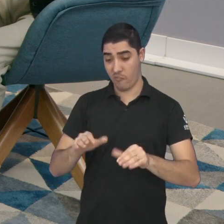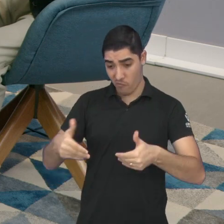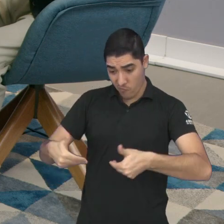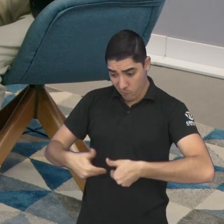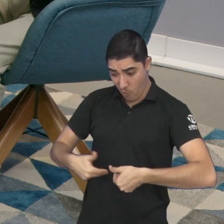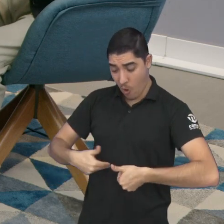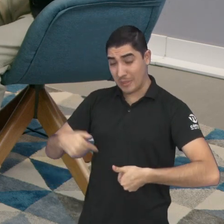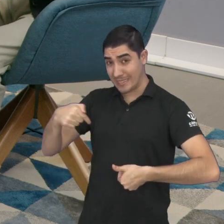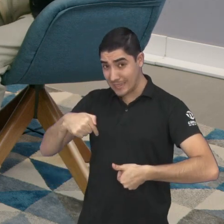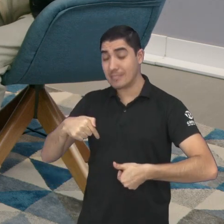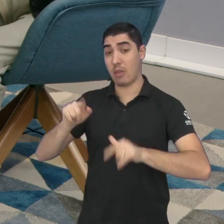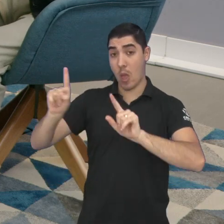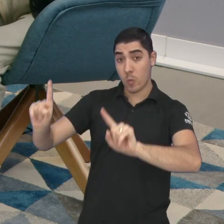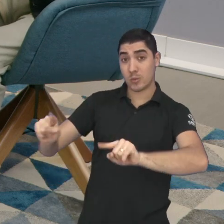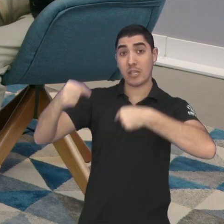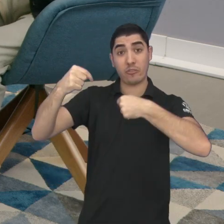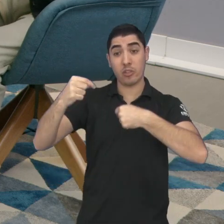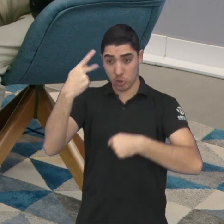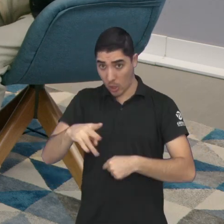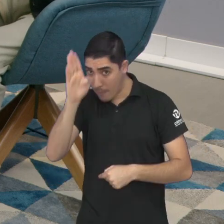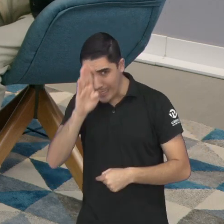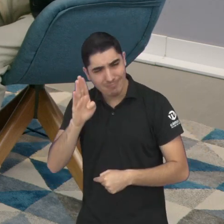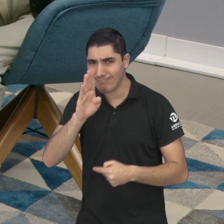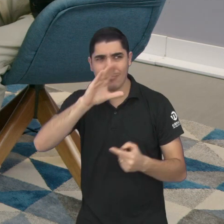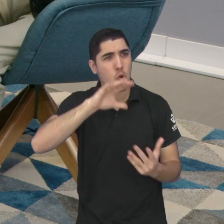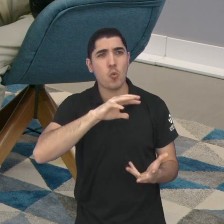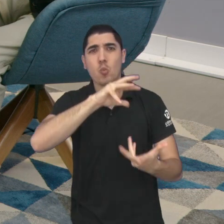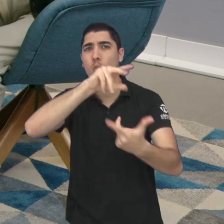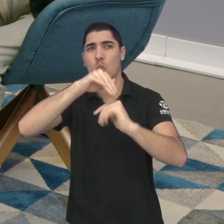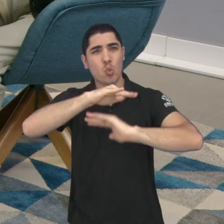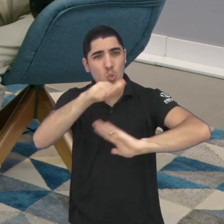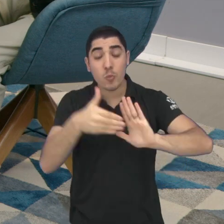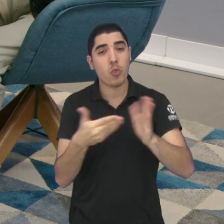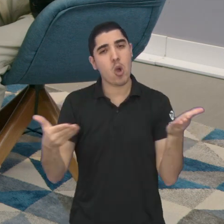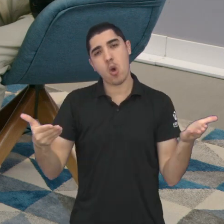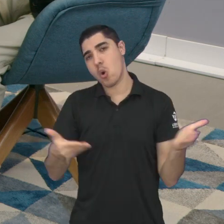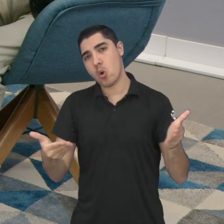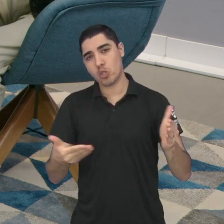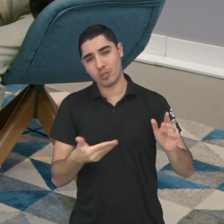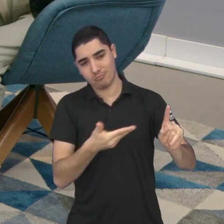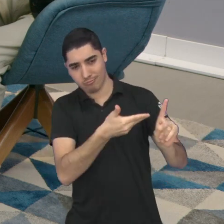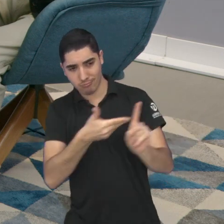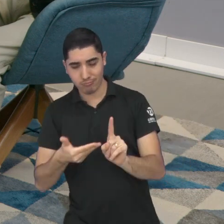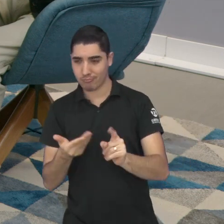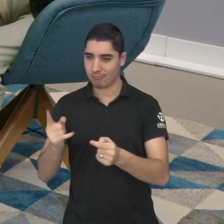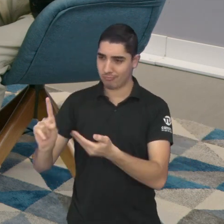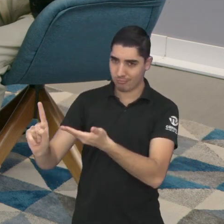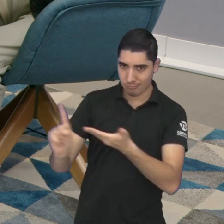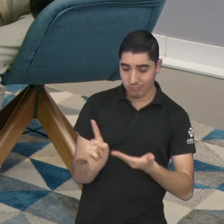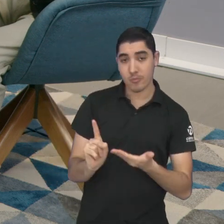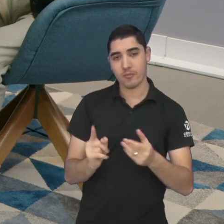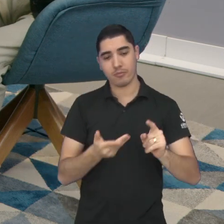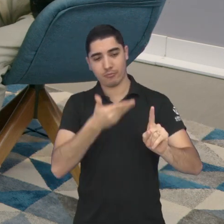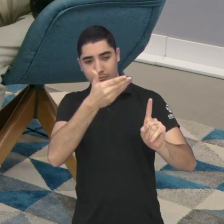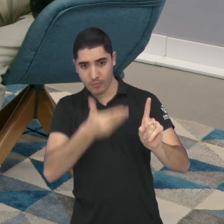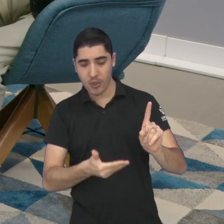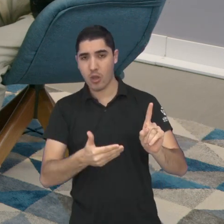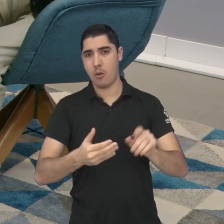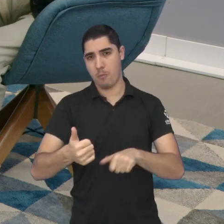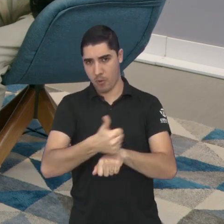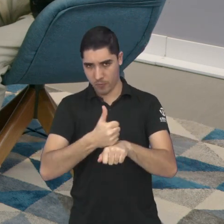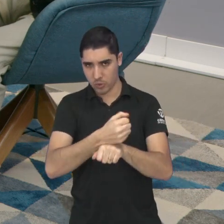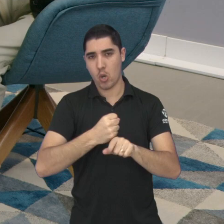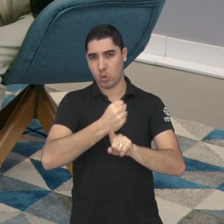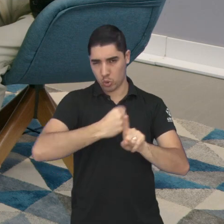um desafio global que precisa ser discutido. E para conversar com a gente sobre este tema, hoje eu recebo o sociólogo Paulo